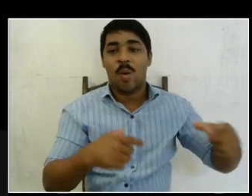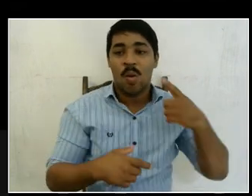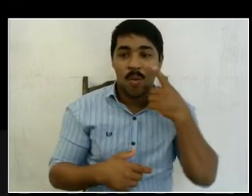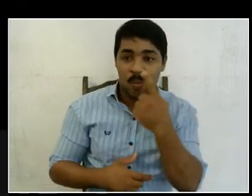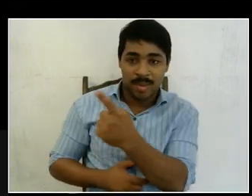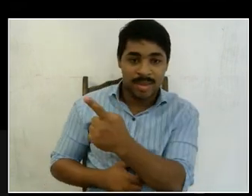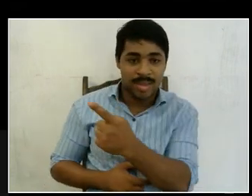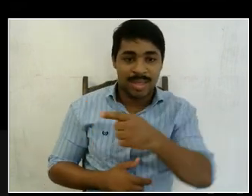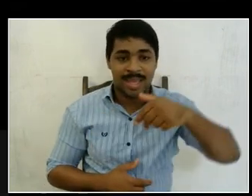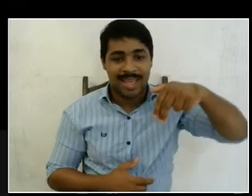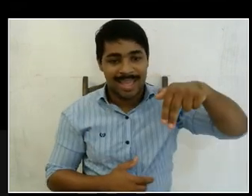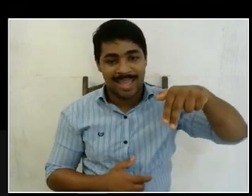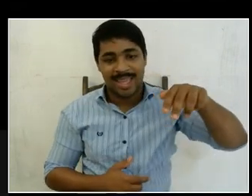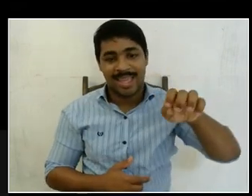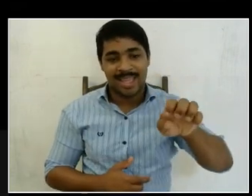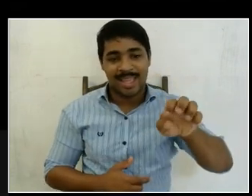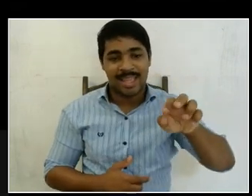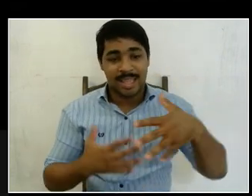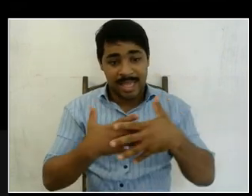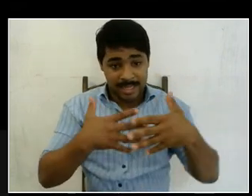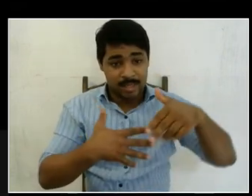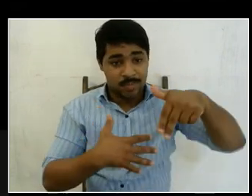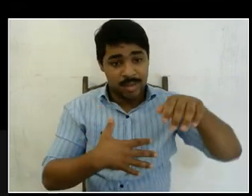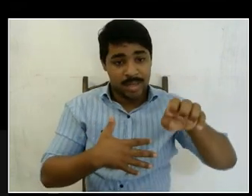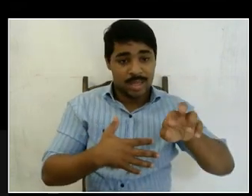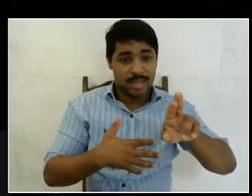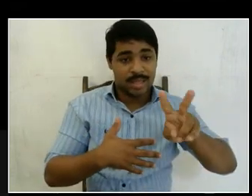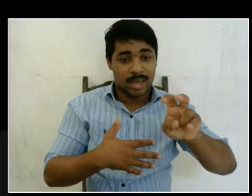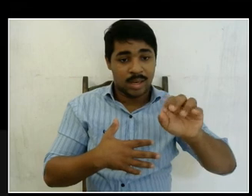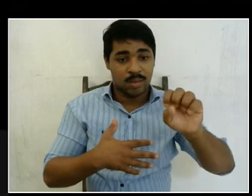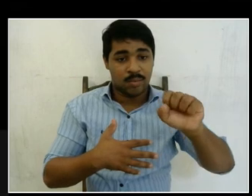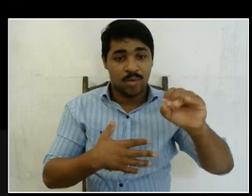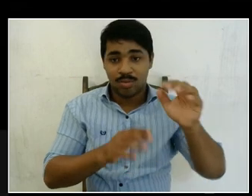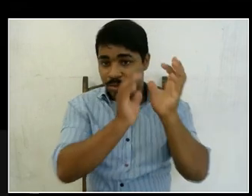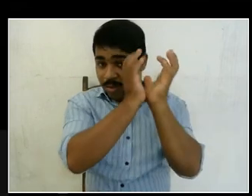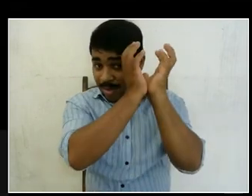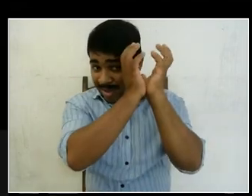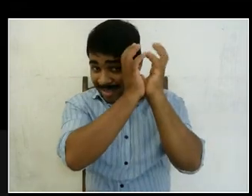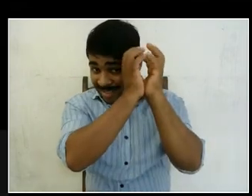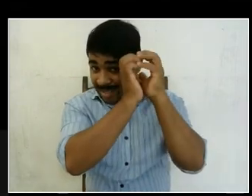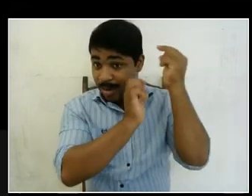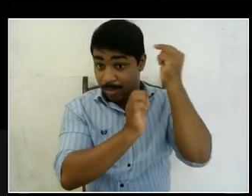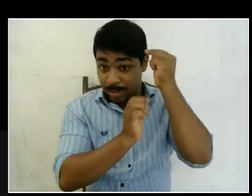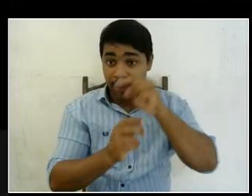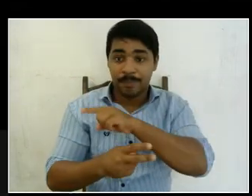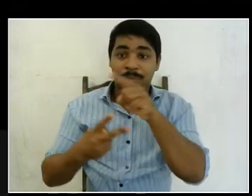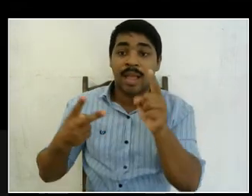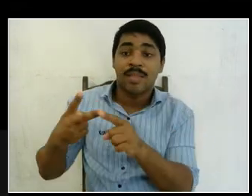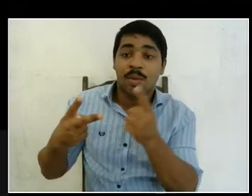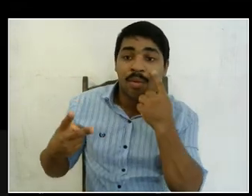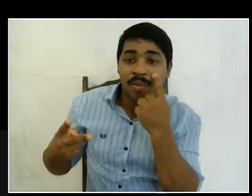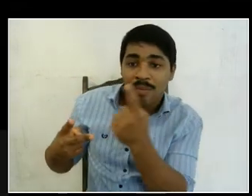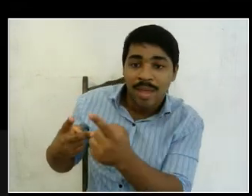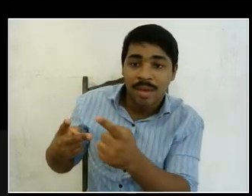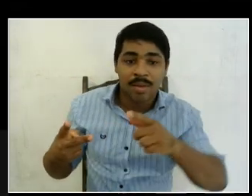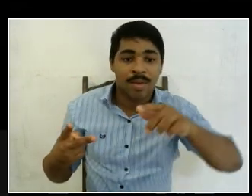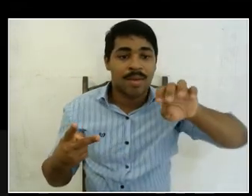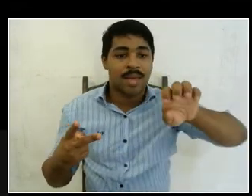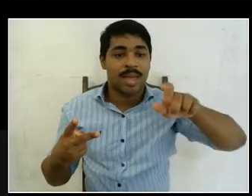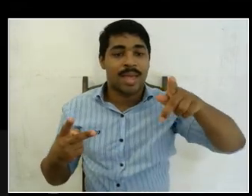tá? Na medula espinhal, que vai descer aqui. O tecido epitelial, ele é encontrado revestindo o